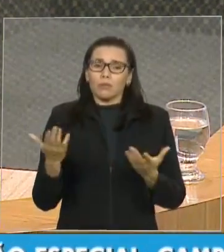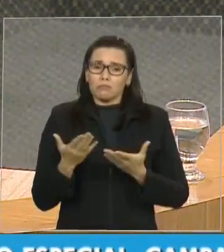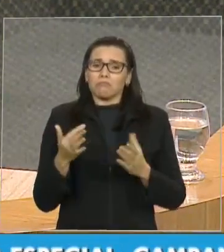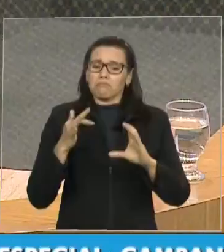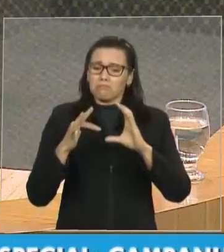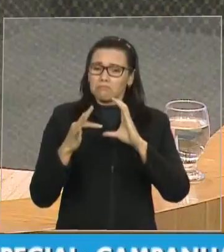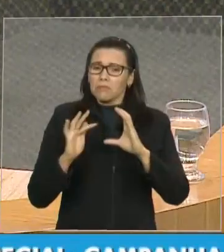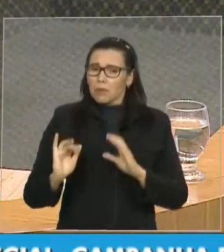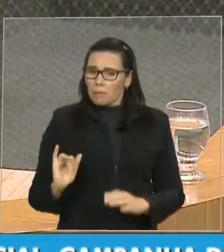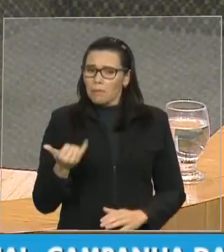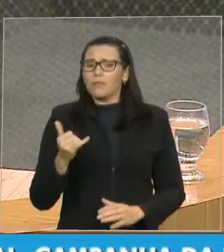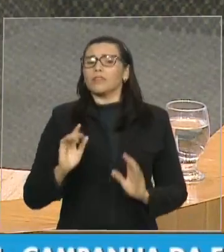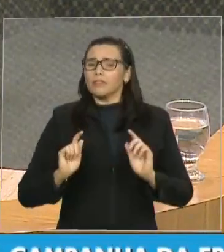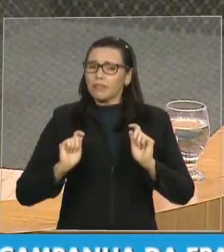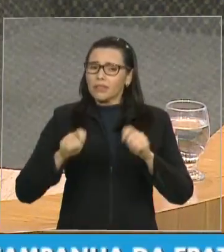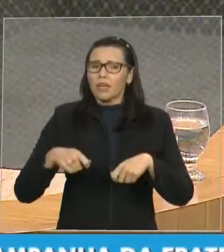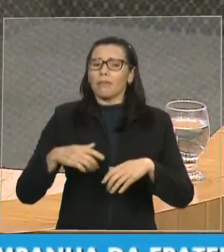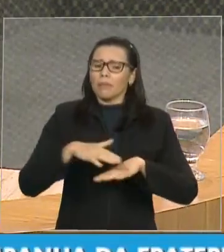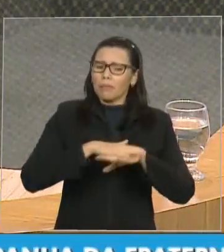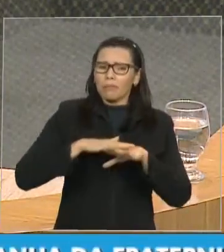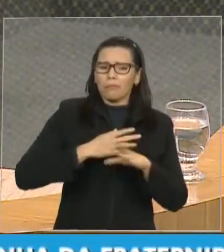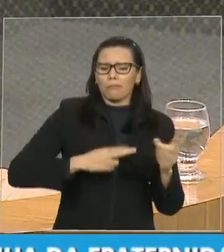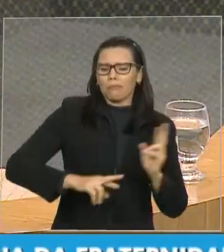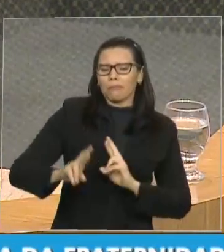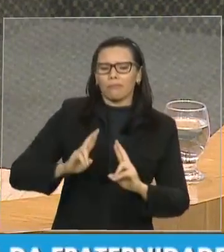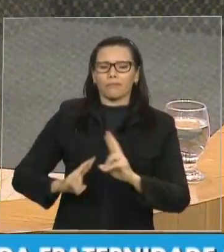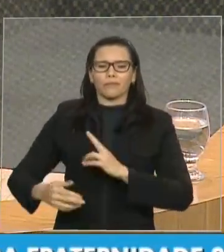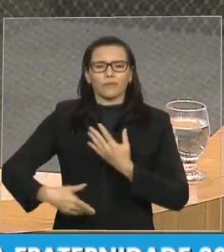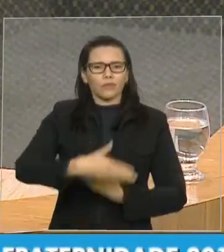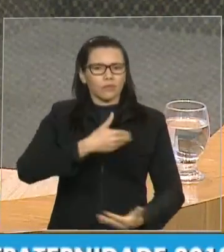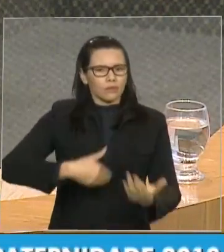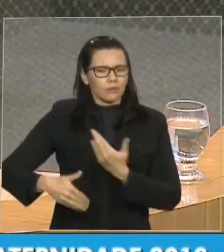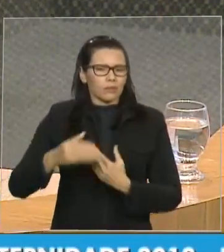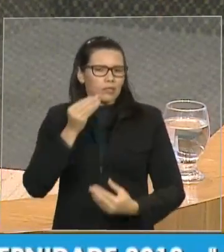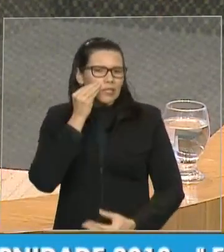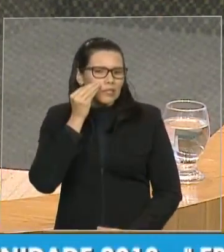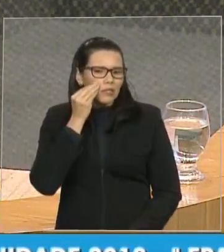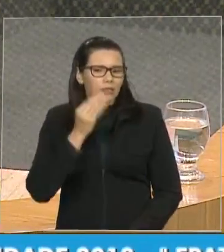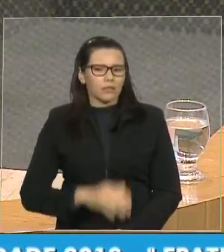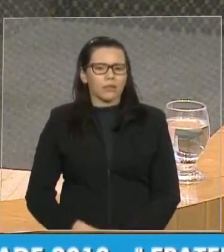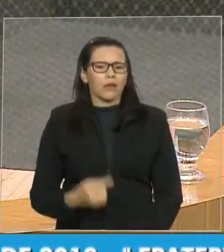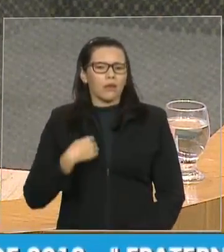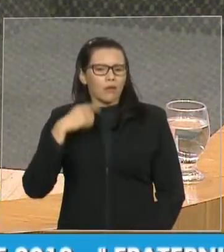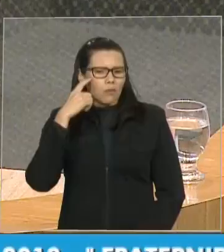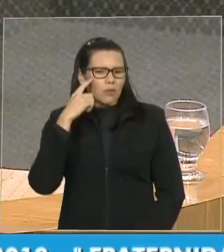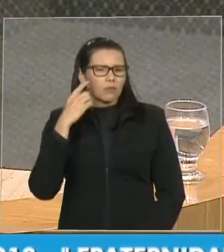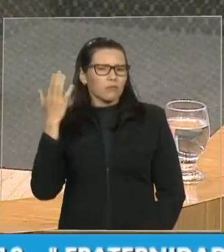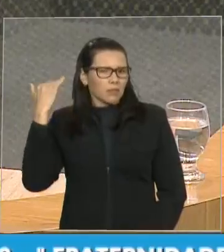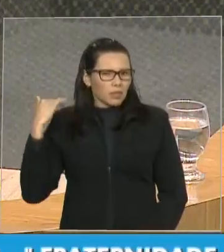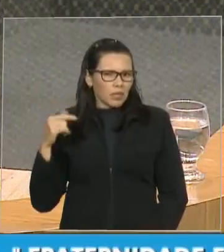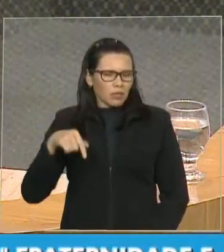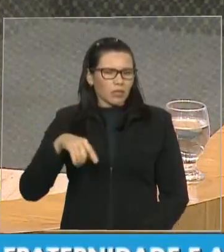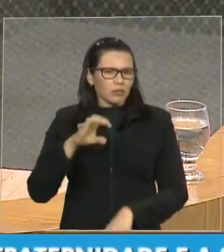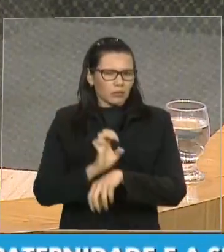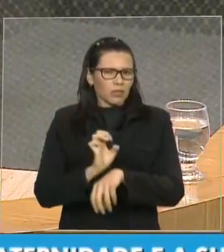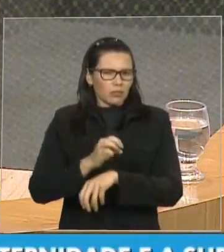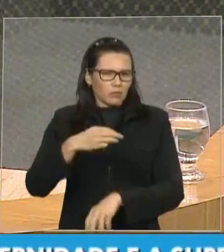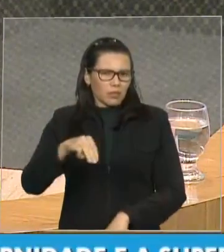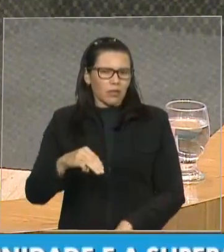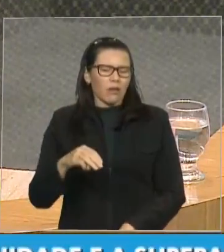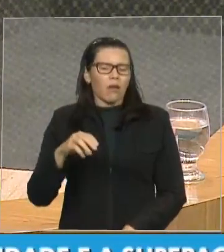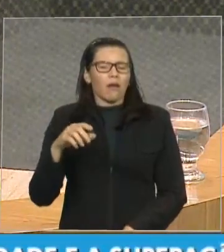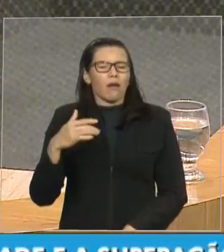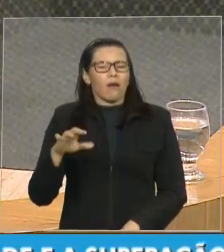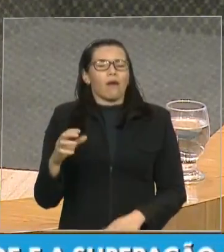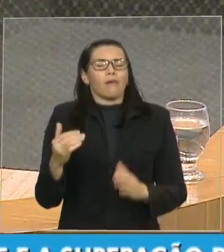sendo noticiado, do nosso estado, da nossa capital, São Luís, sair do ranking das 50 cidades mais violentas. Então, para nós é